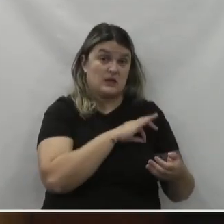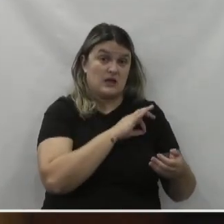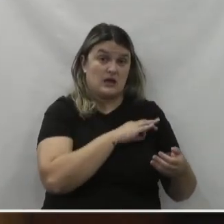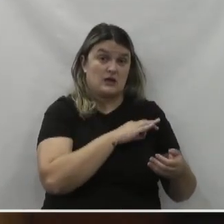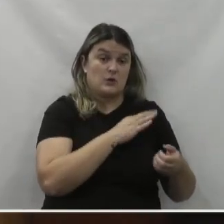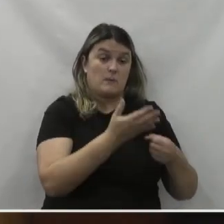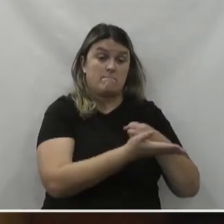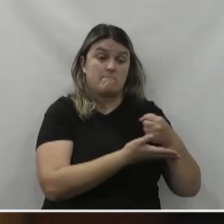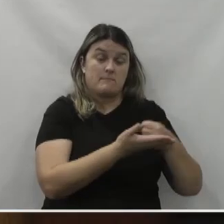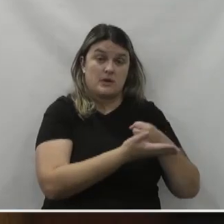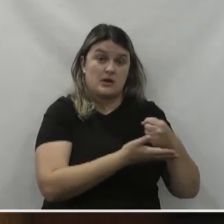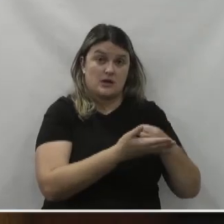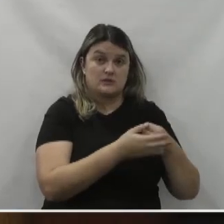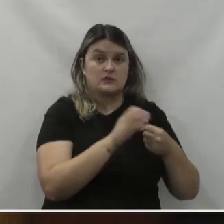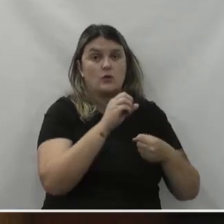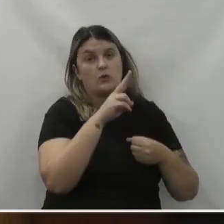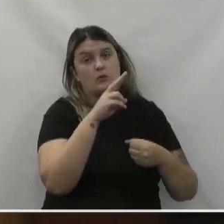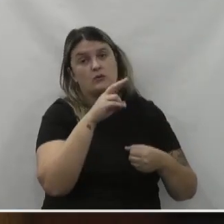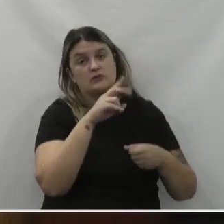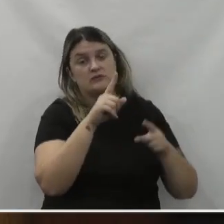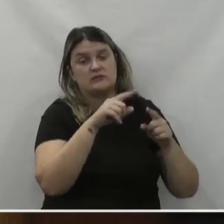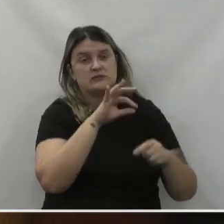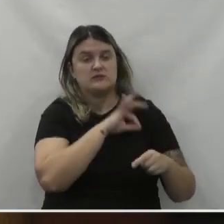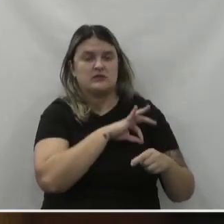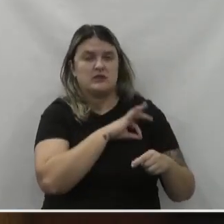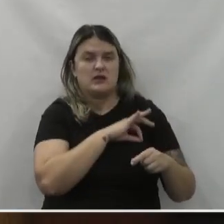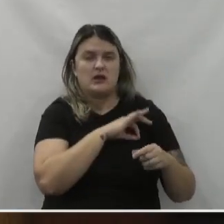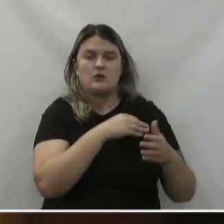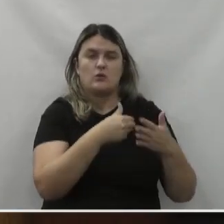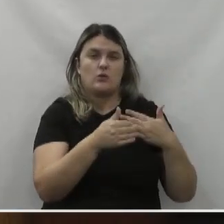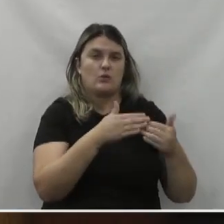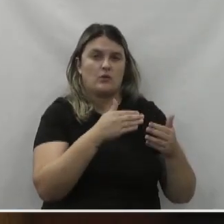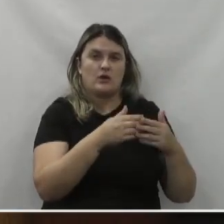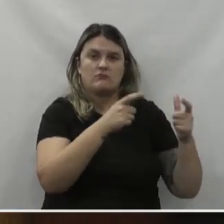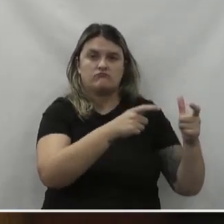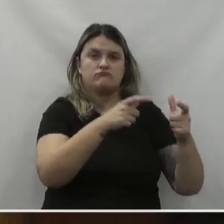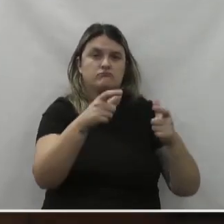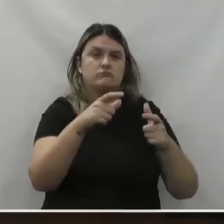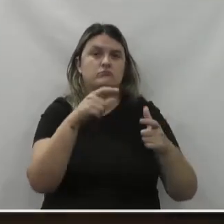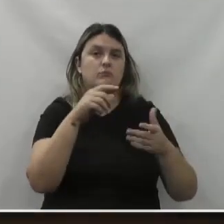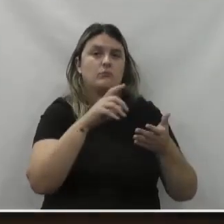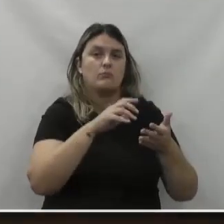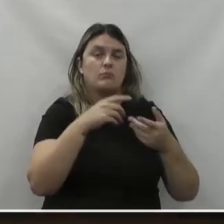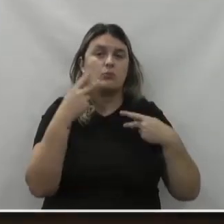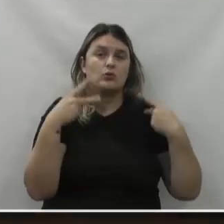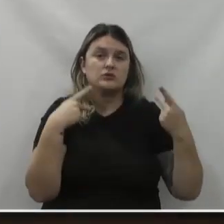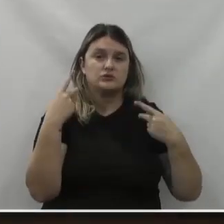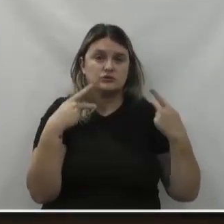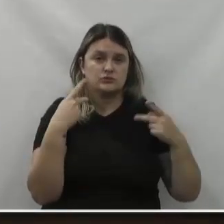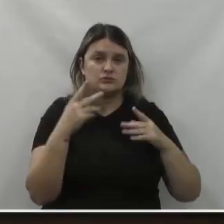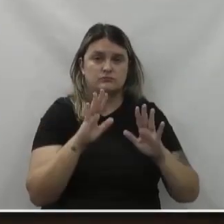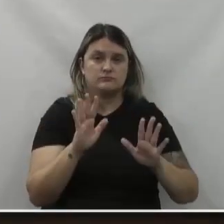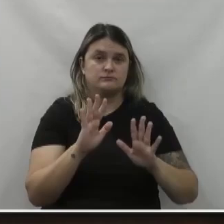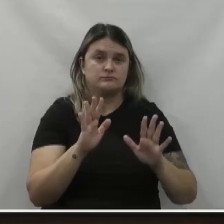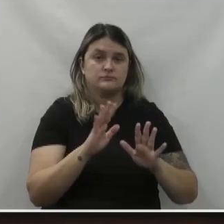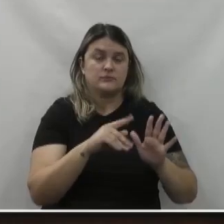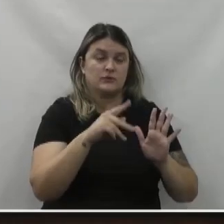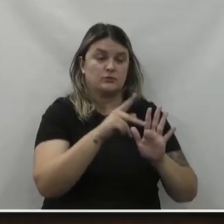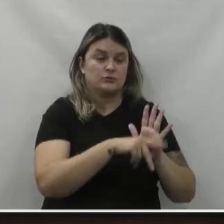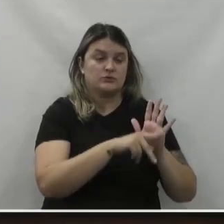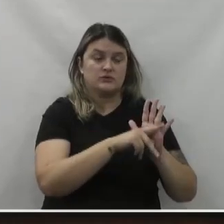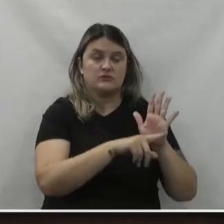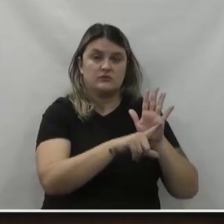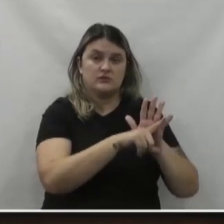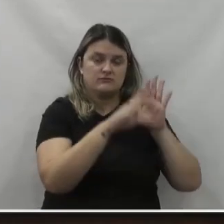reposição salarial ao quadro geral de servidores e agentes políticos do município de União da Vitória. Fundamentação: o projeto de lei é